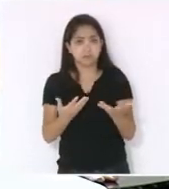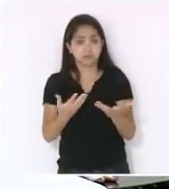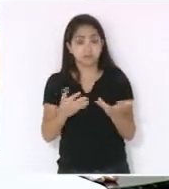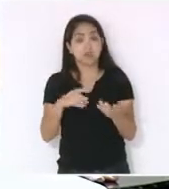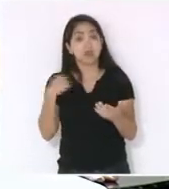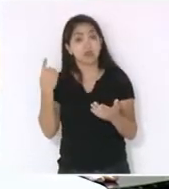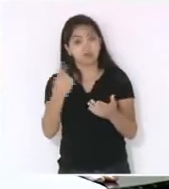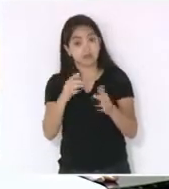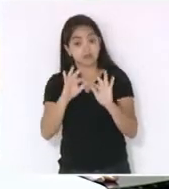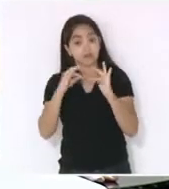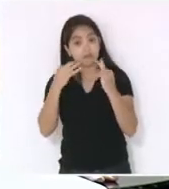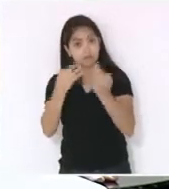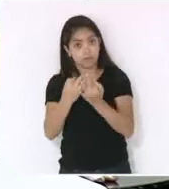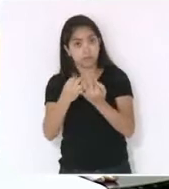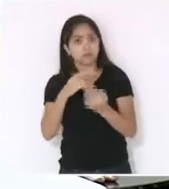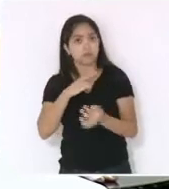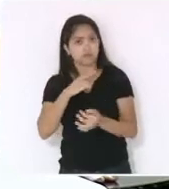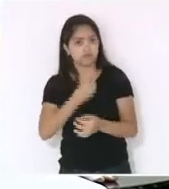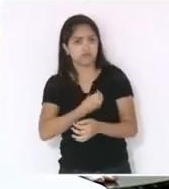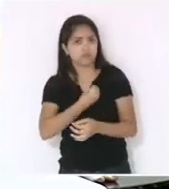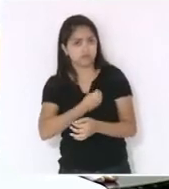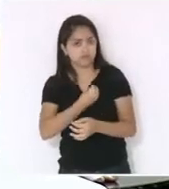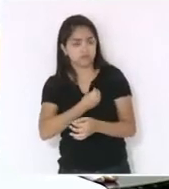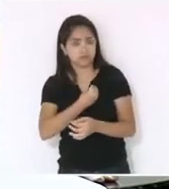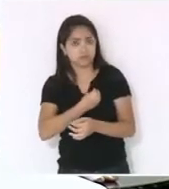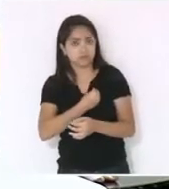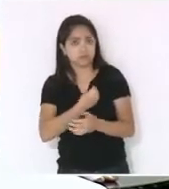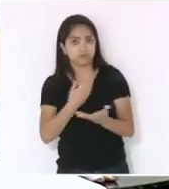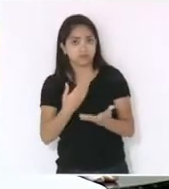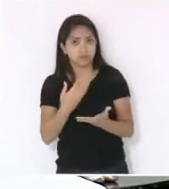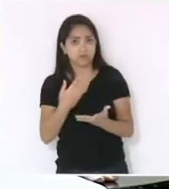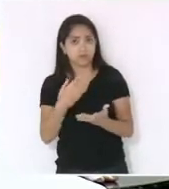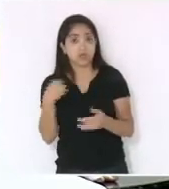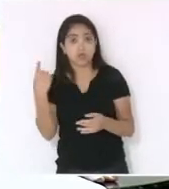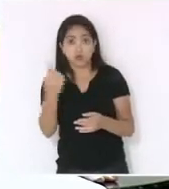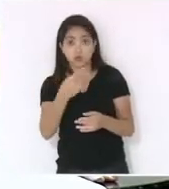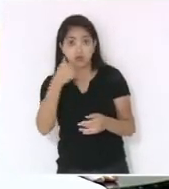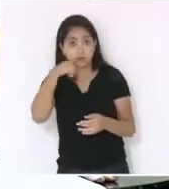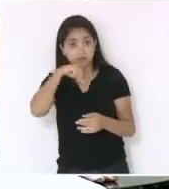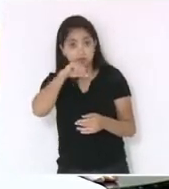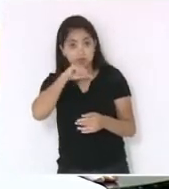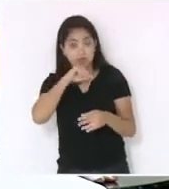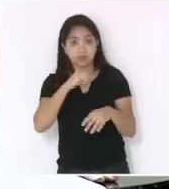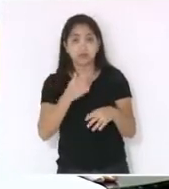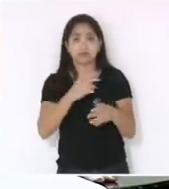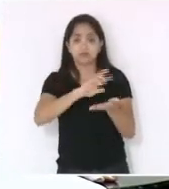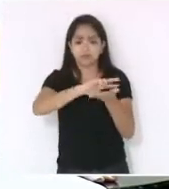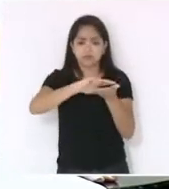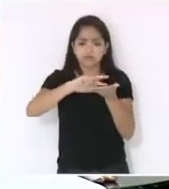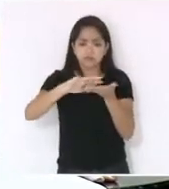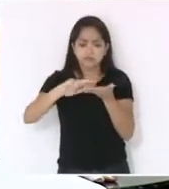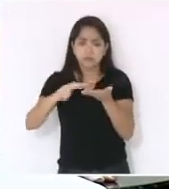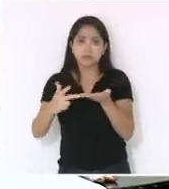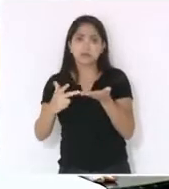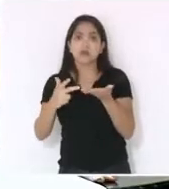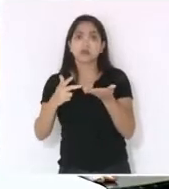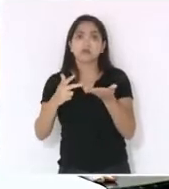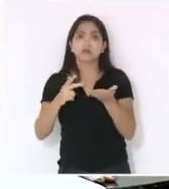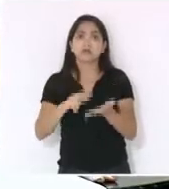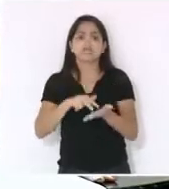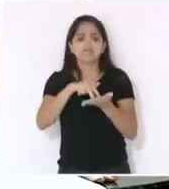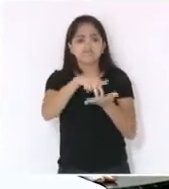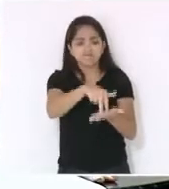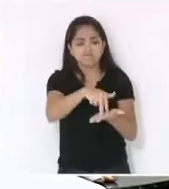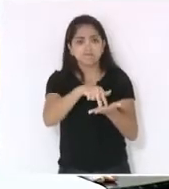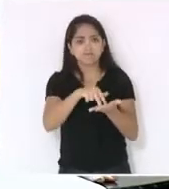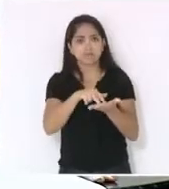famílias existem, sim. Nós, as Mães pela Diversidade, nos levantamos em defesa dos nossos